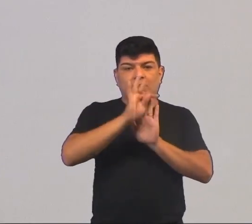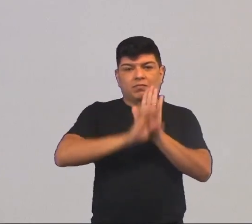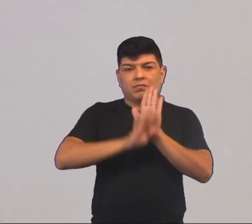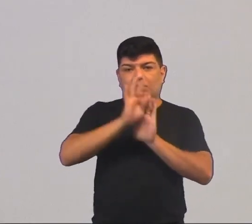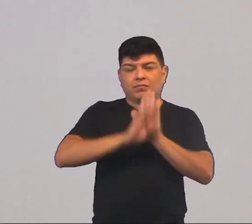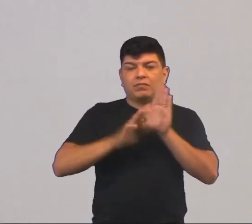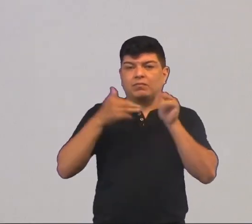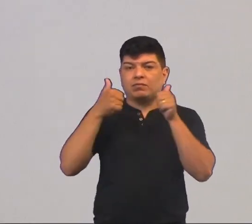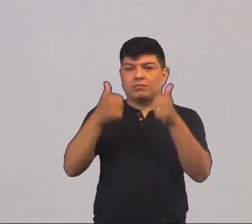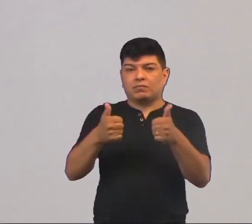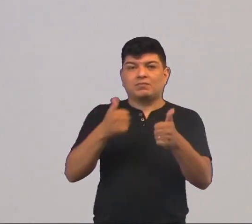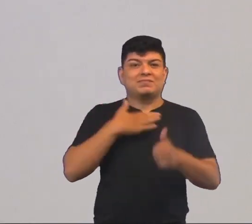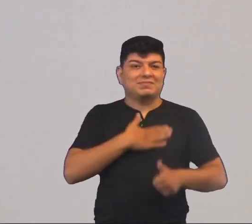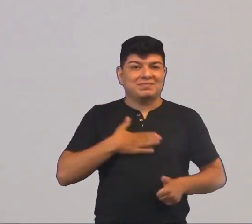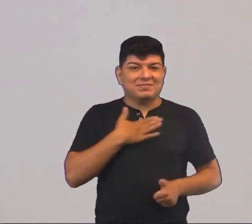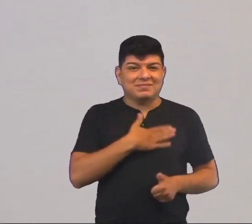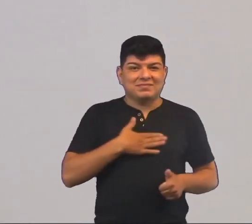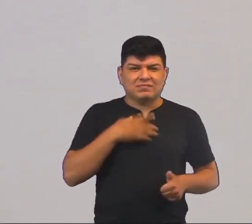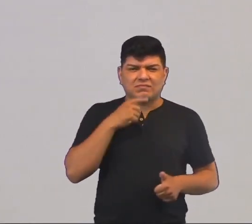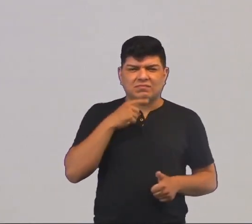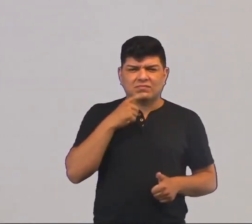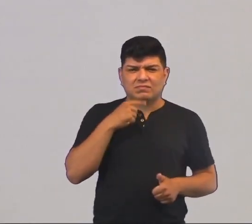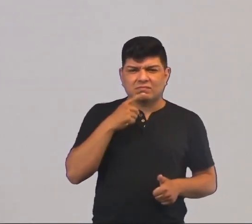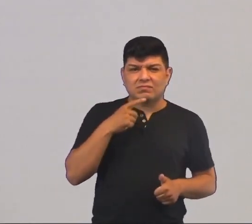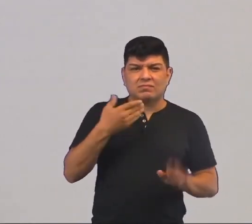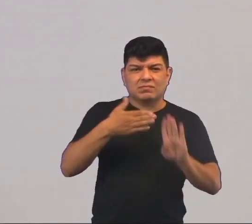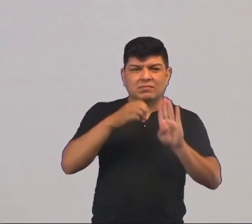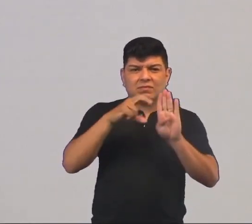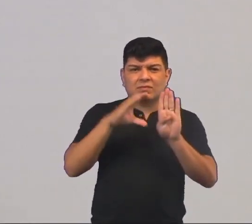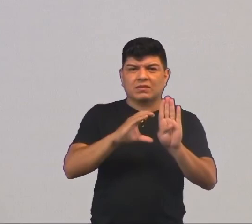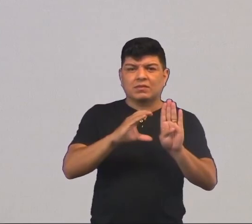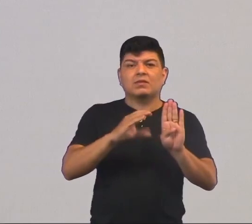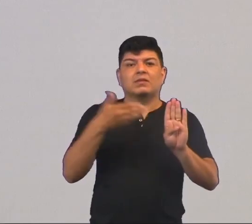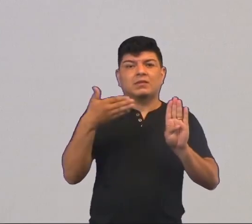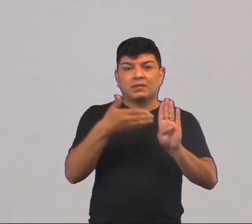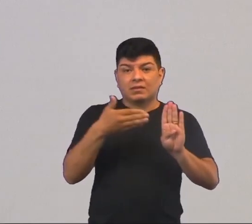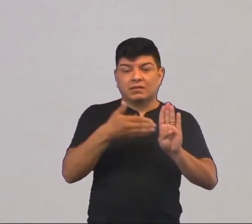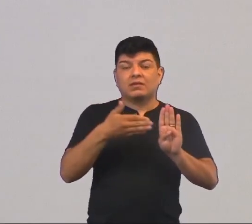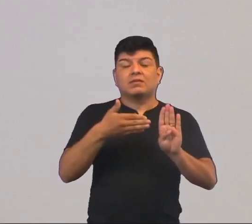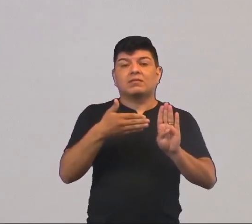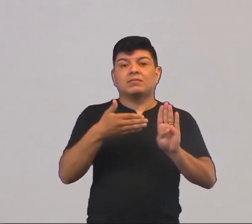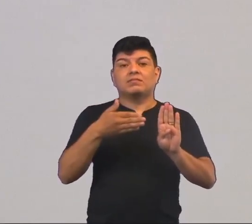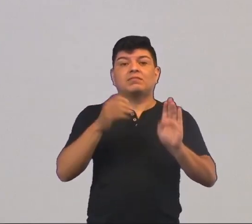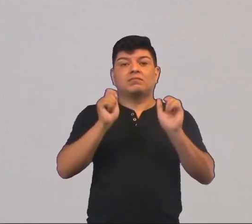texto. Tá bom? Gostou? Ficou com alguma dúvida? Acesse a plataforma Eduque.